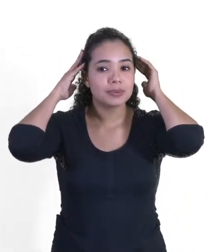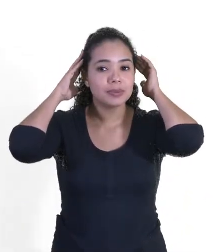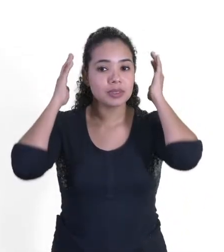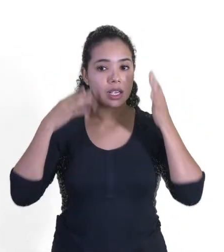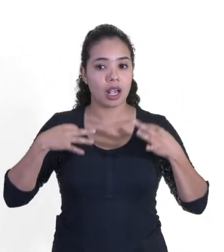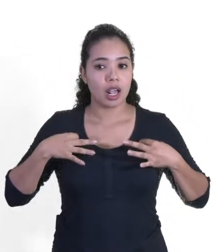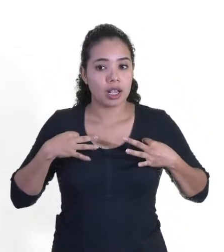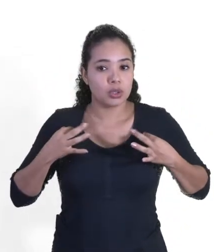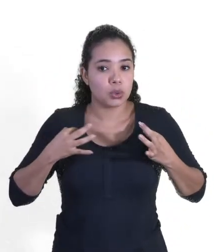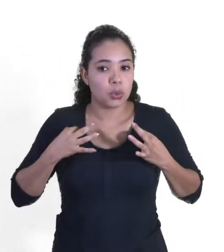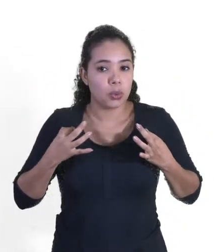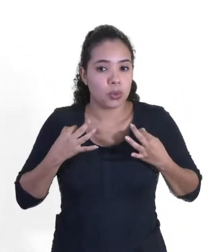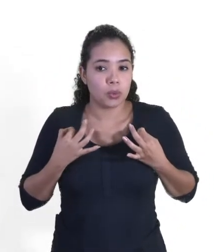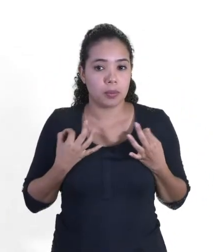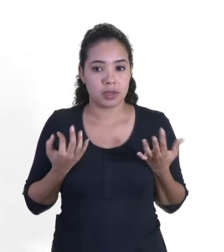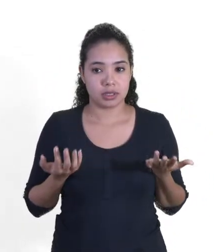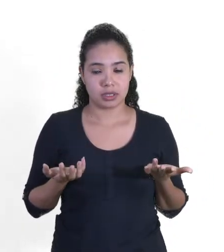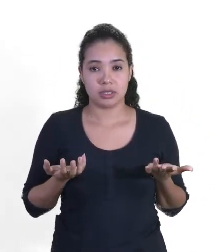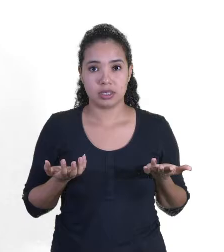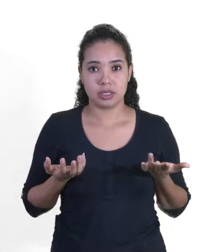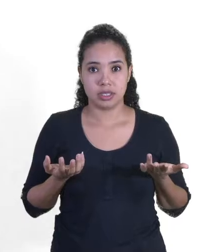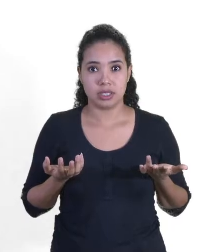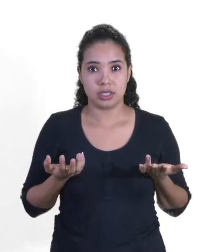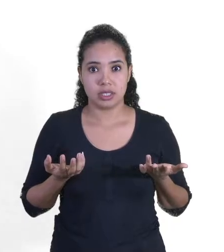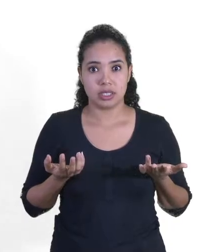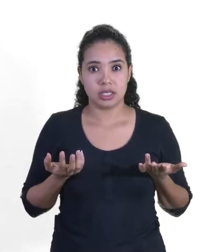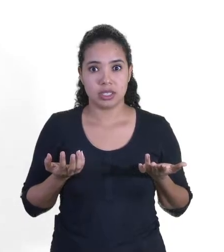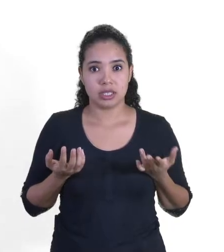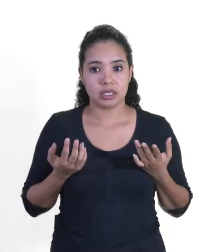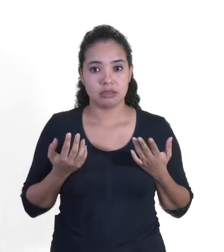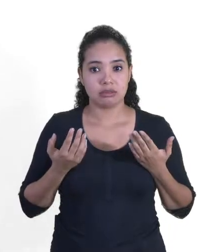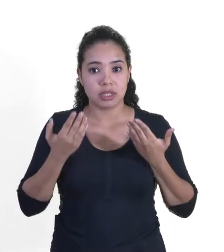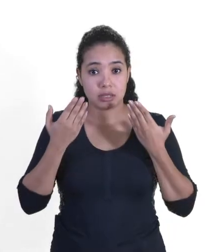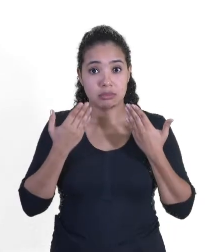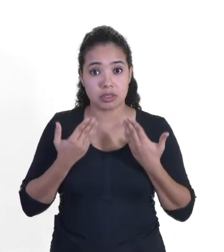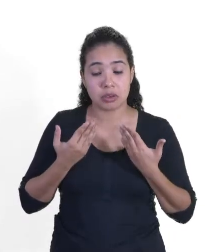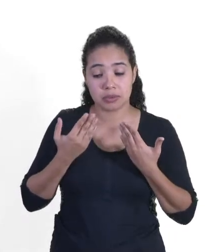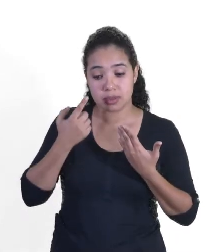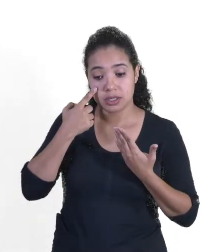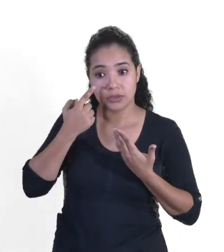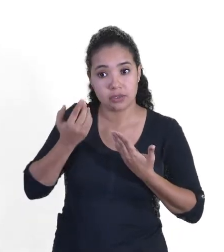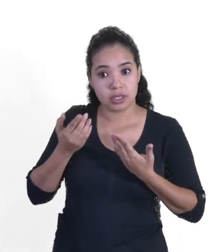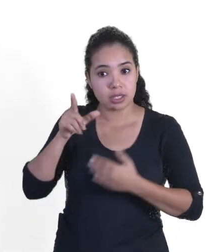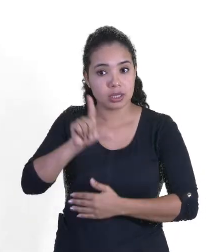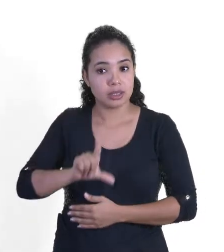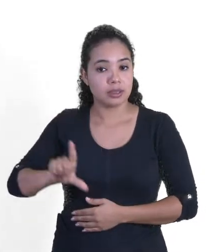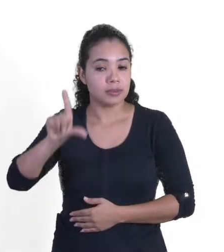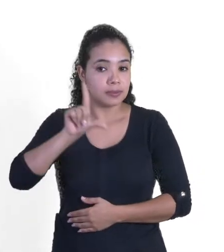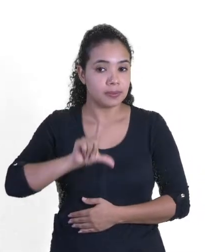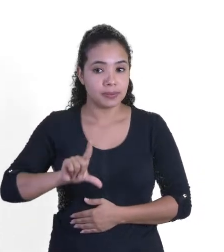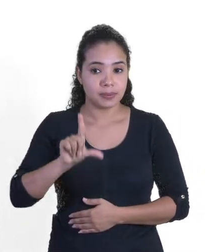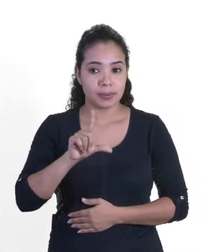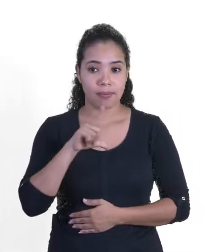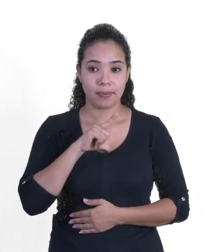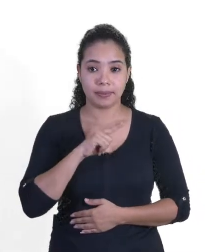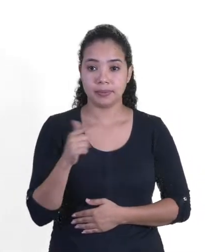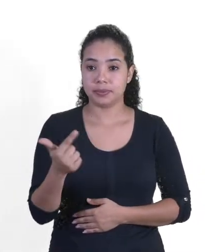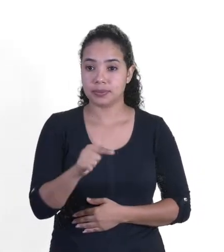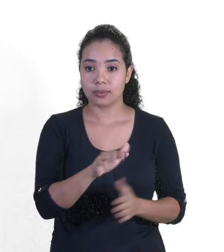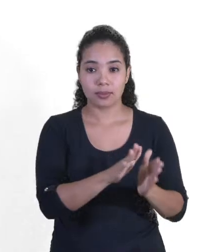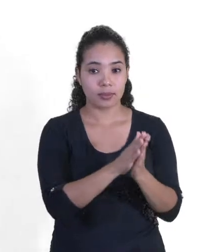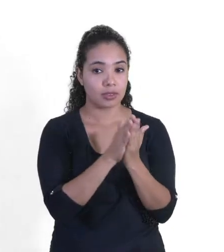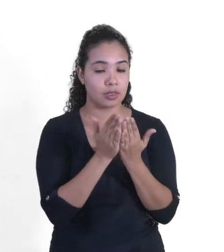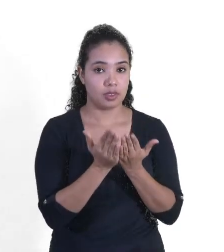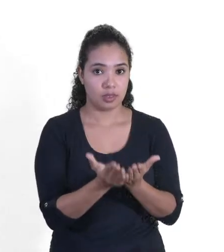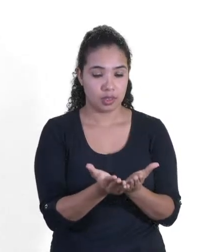essas crianças usavam. Esse comportamento refletia também na literatura. Não tinham livros que